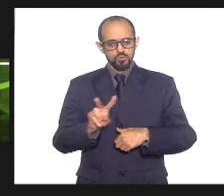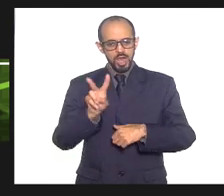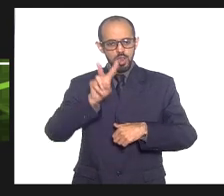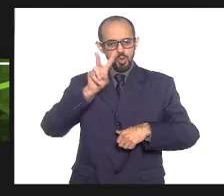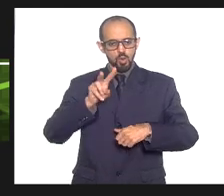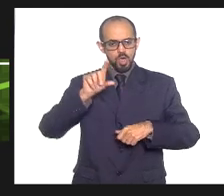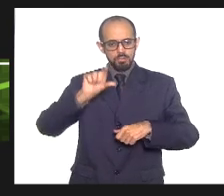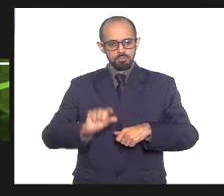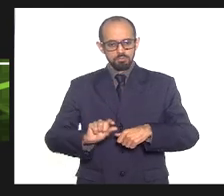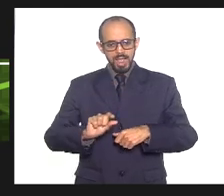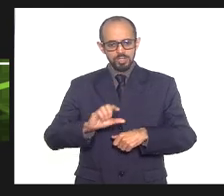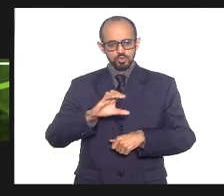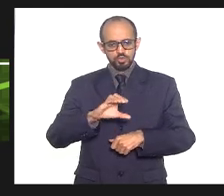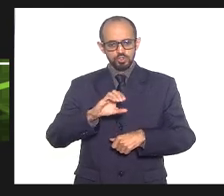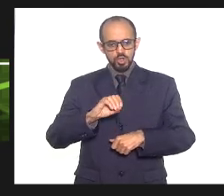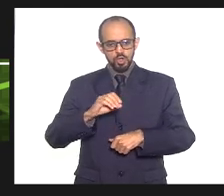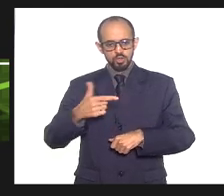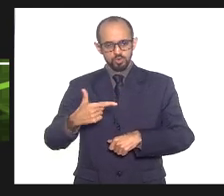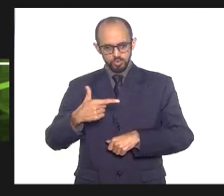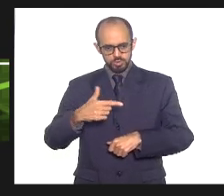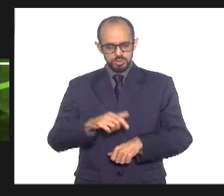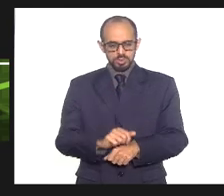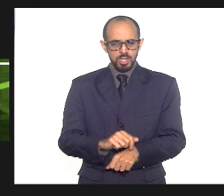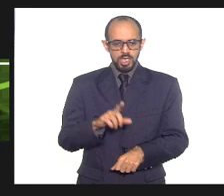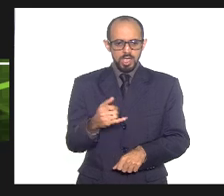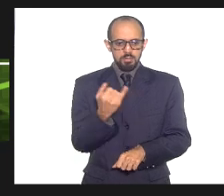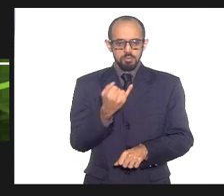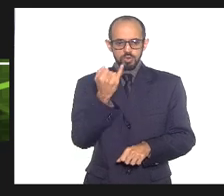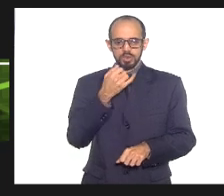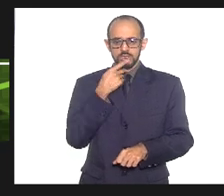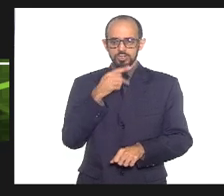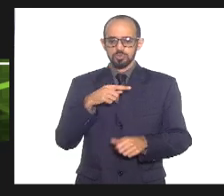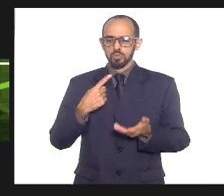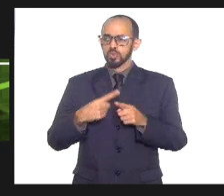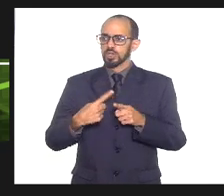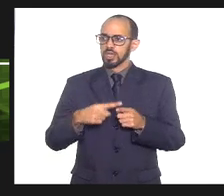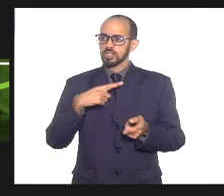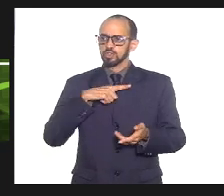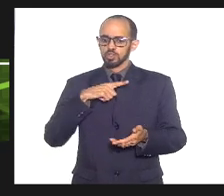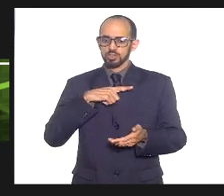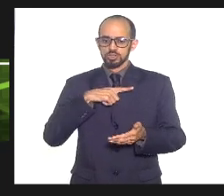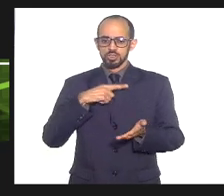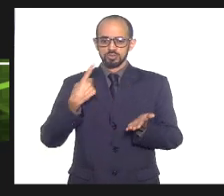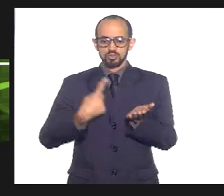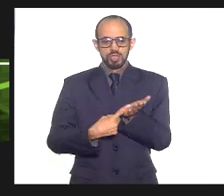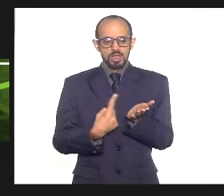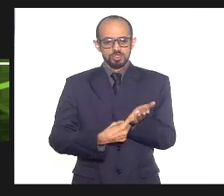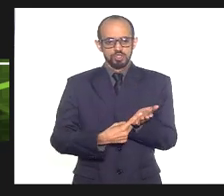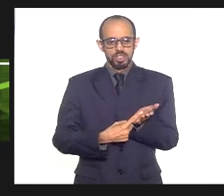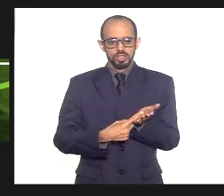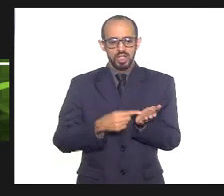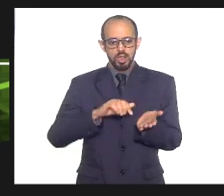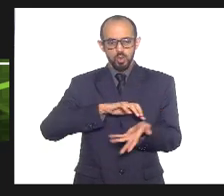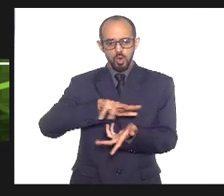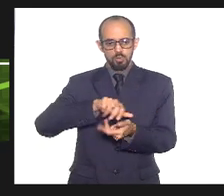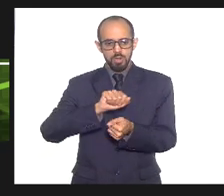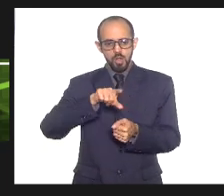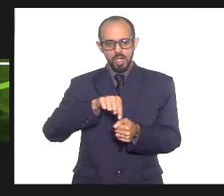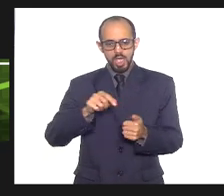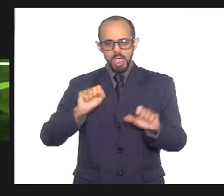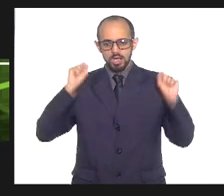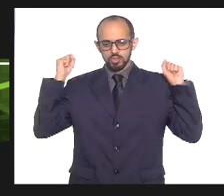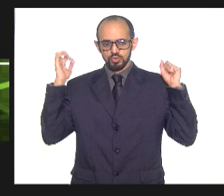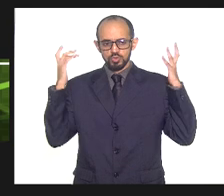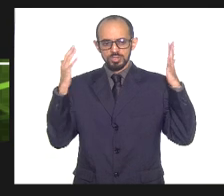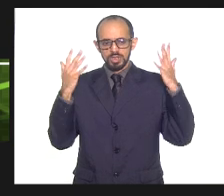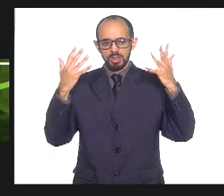É importante reforçar a importância que tem na nossa agenda global, na nossa estratégia, o pilar relacionado diretamente à sustentabilidade,